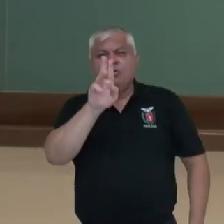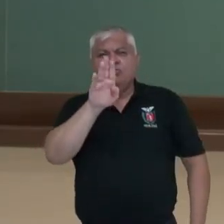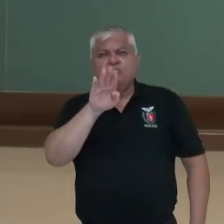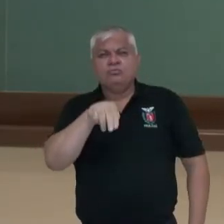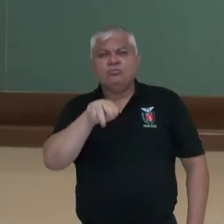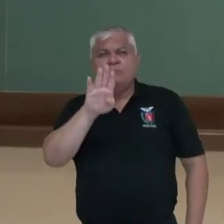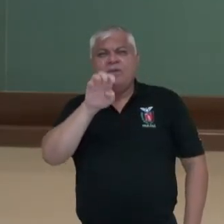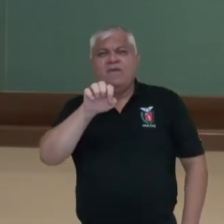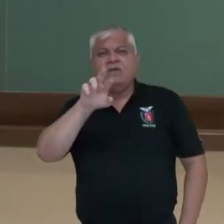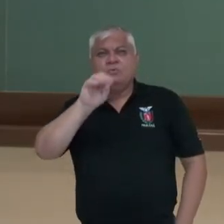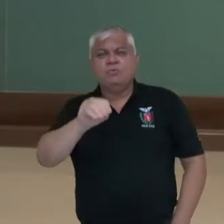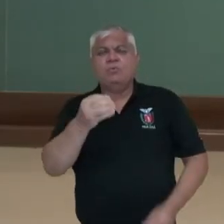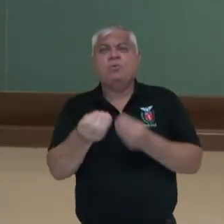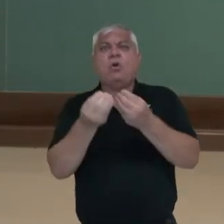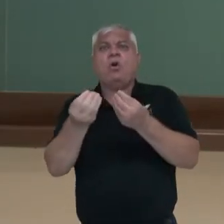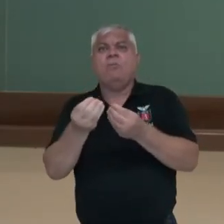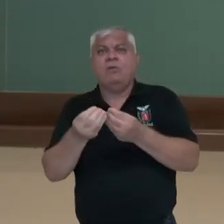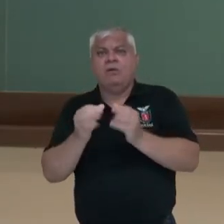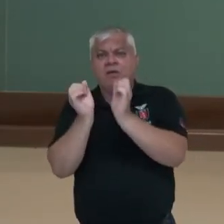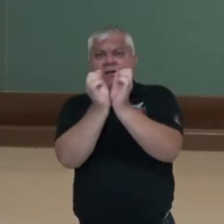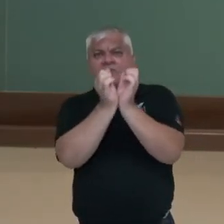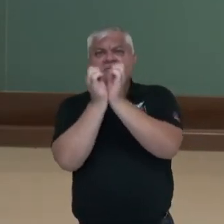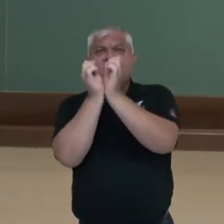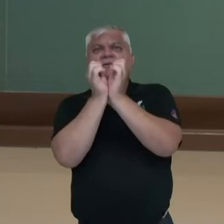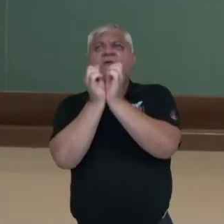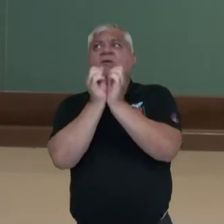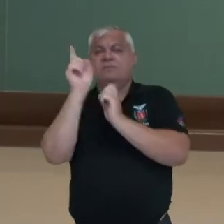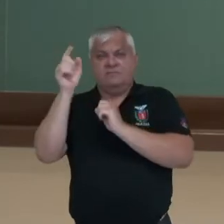esses africanos escravizados na África e vinham ao Brasil?